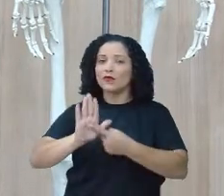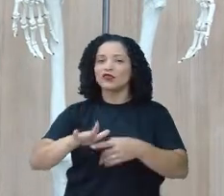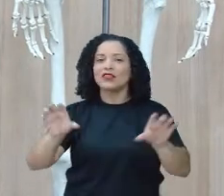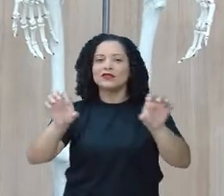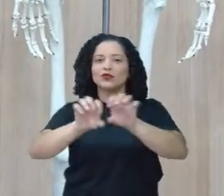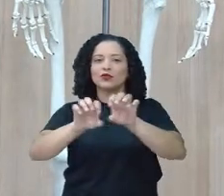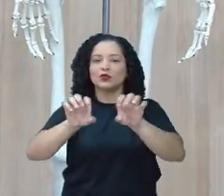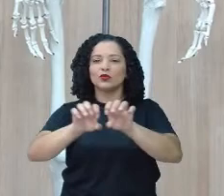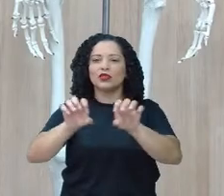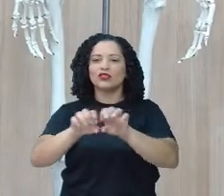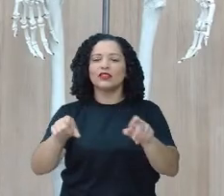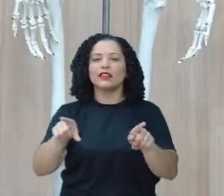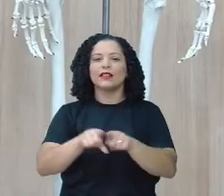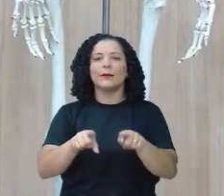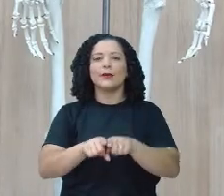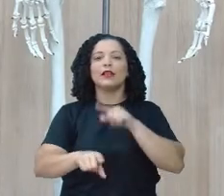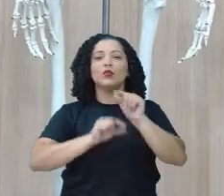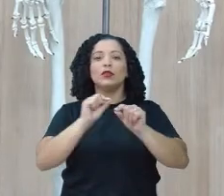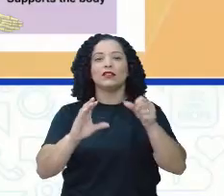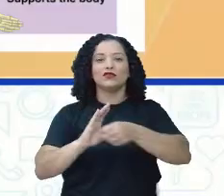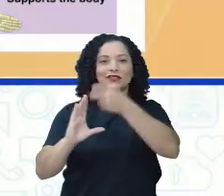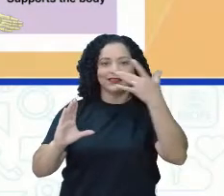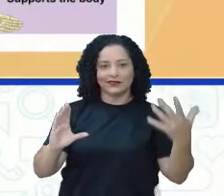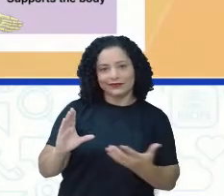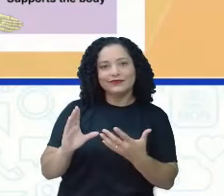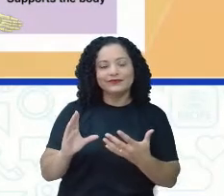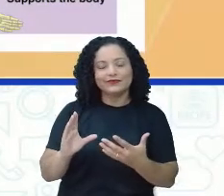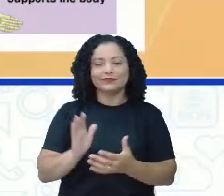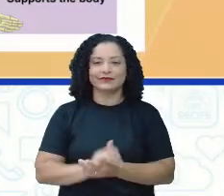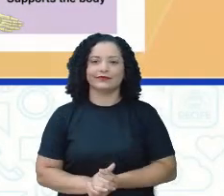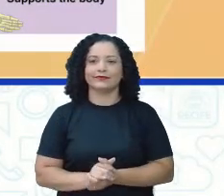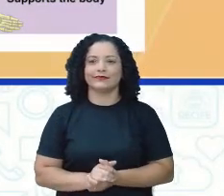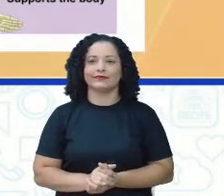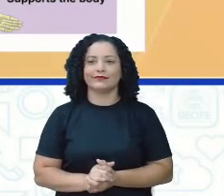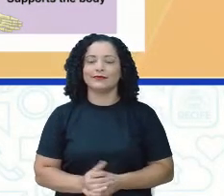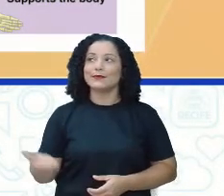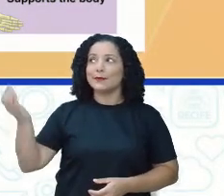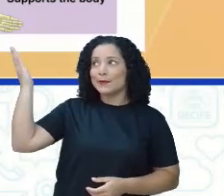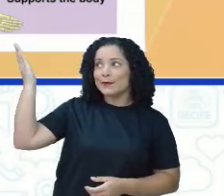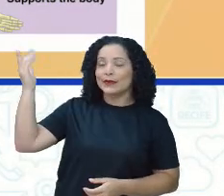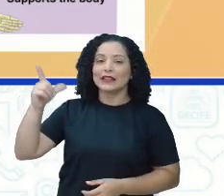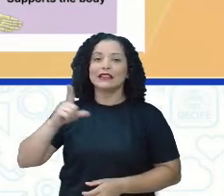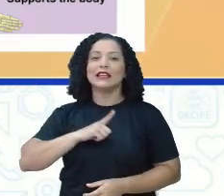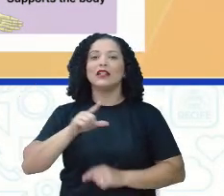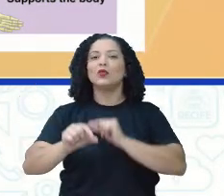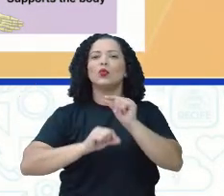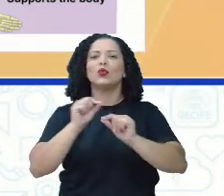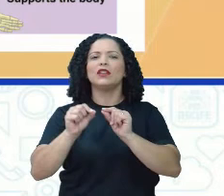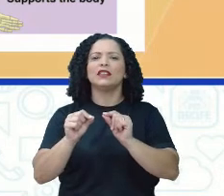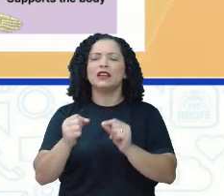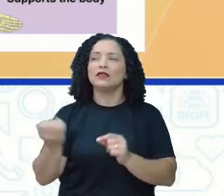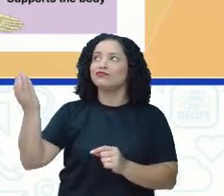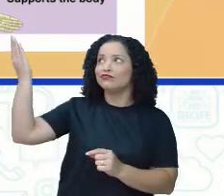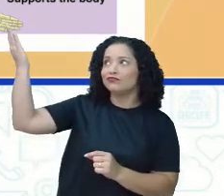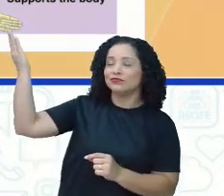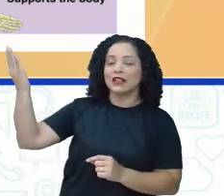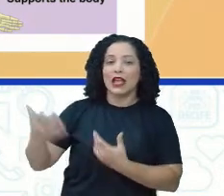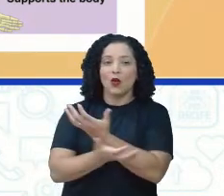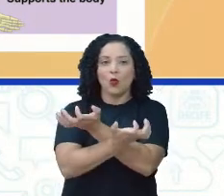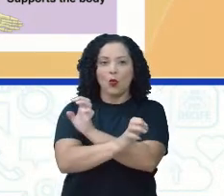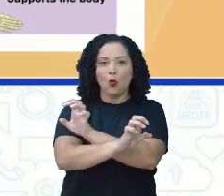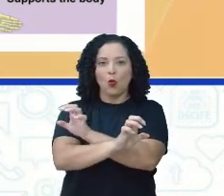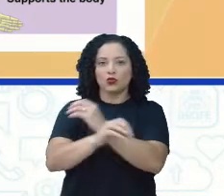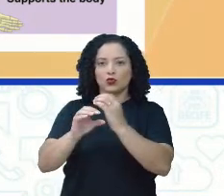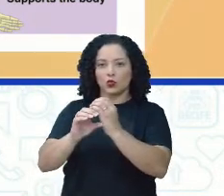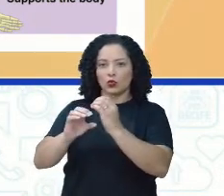das funções. Então o que é que eu tenho aqui? Então eu tenho o desenho, né, de um osso longo e